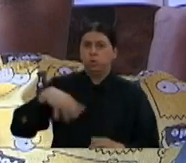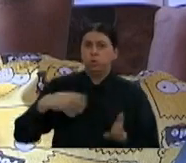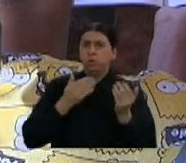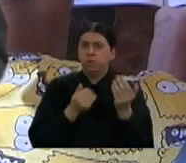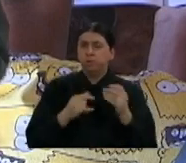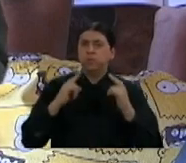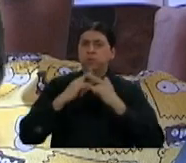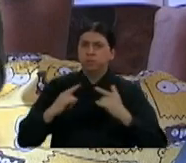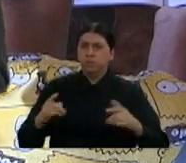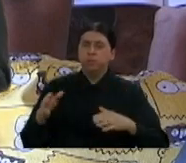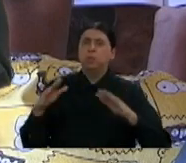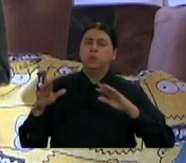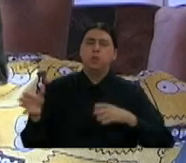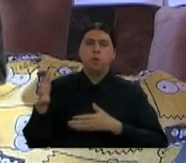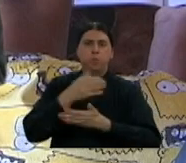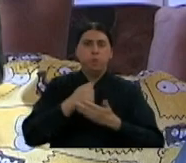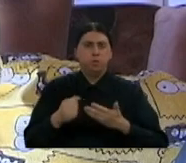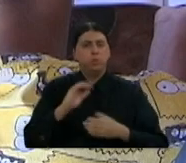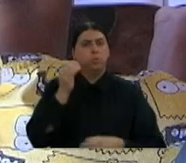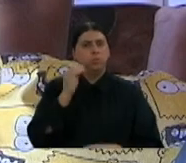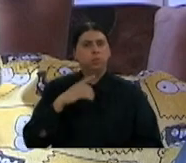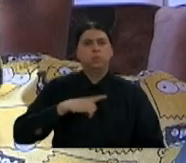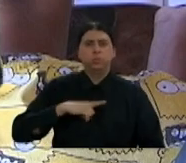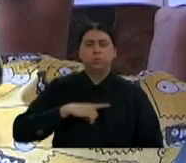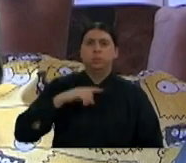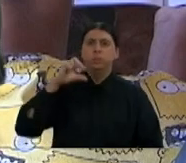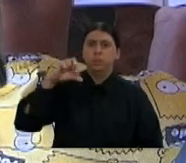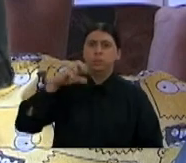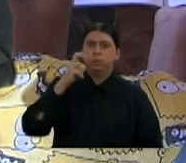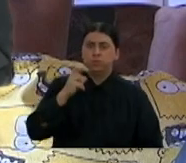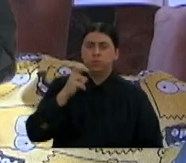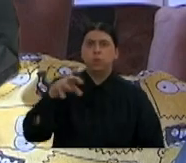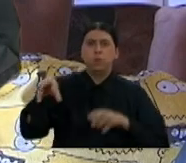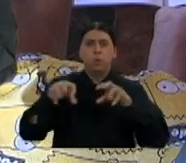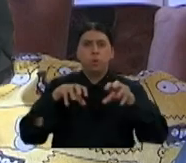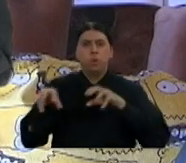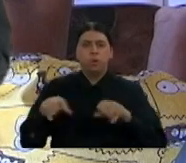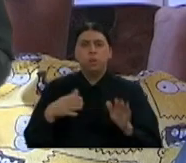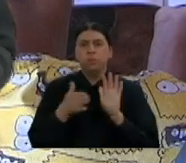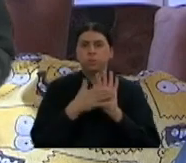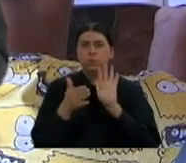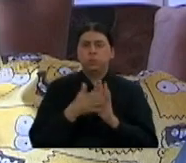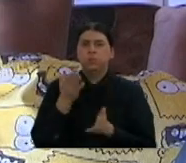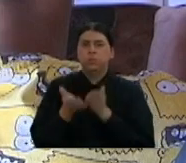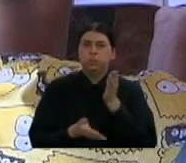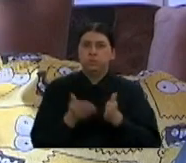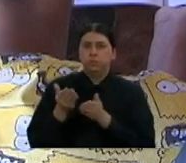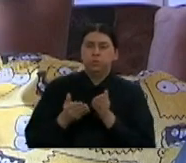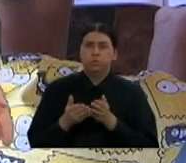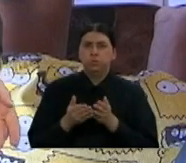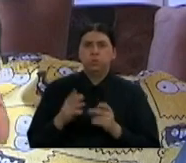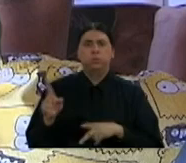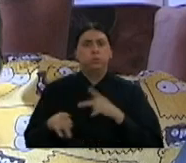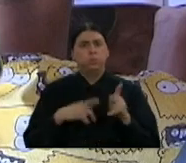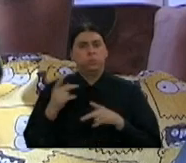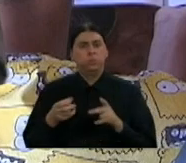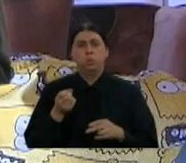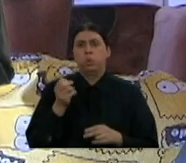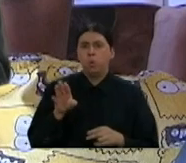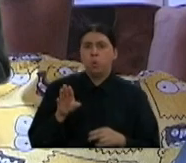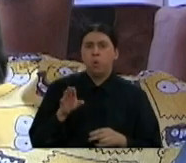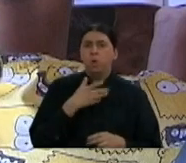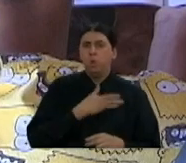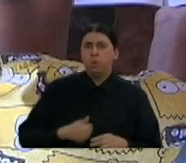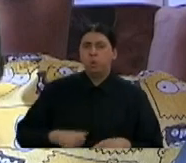ficam em instituições de acolhimento em porto alegre são 95 locais que prestam esse serviço públicos ou